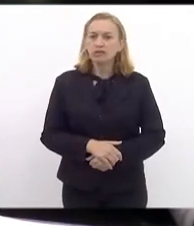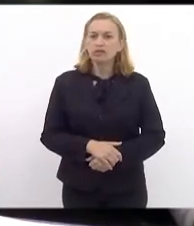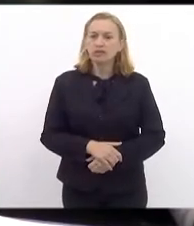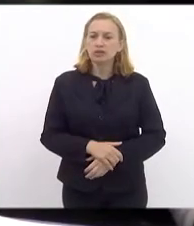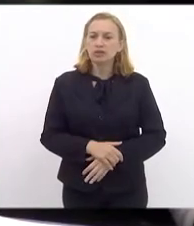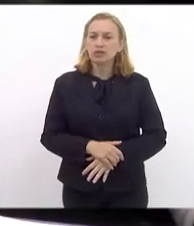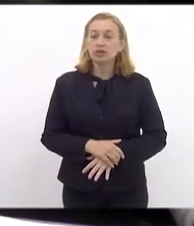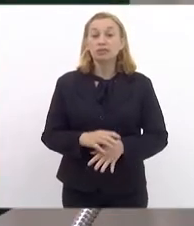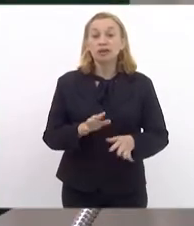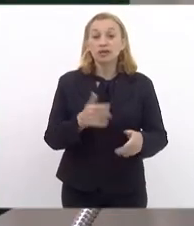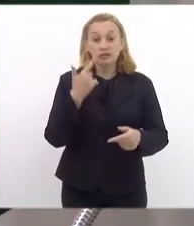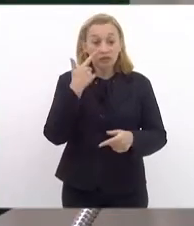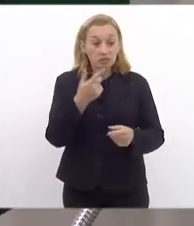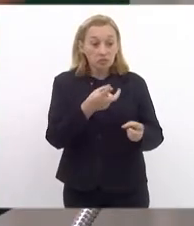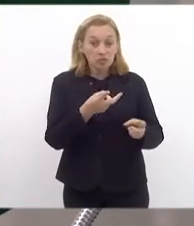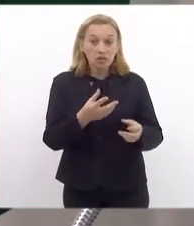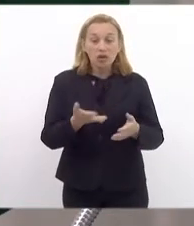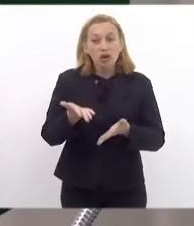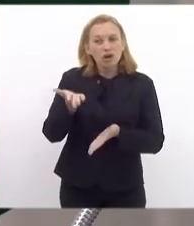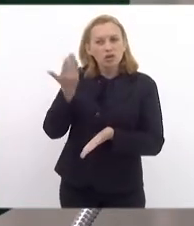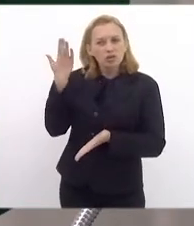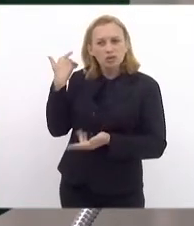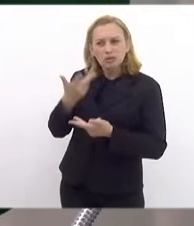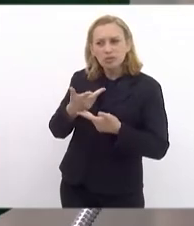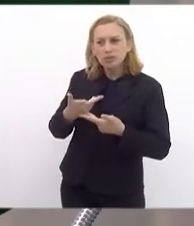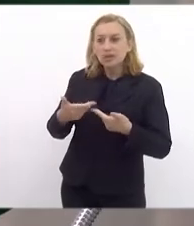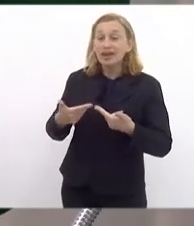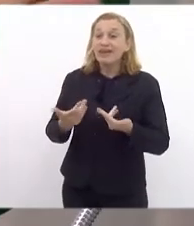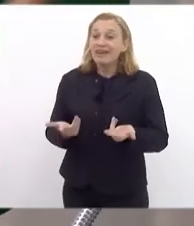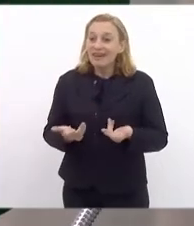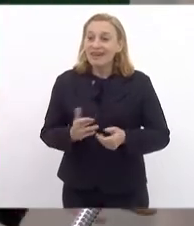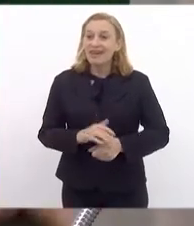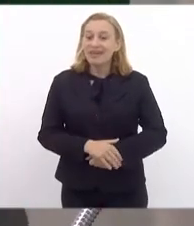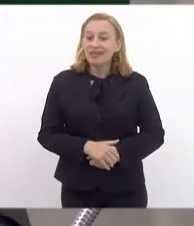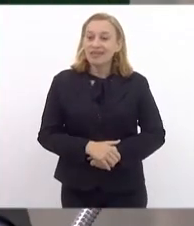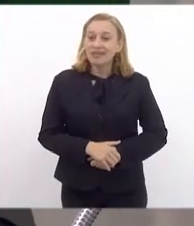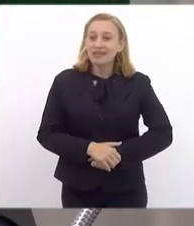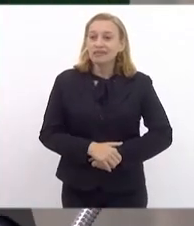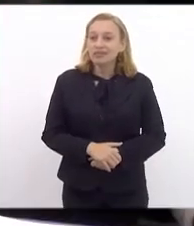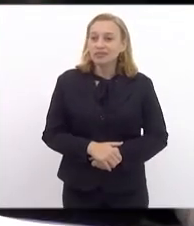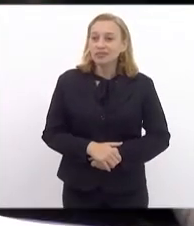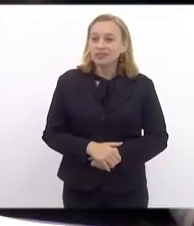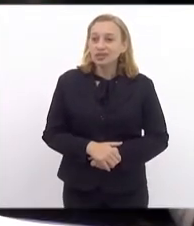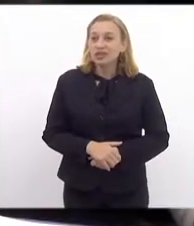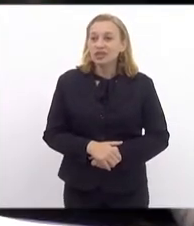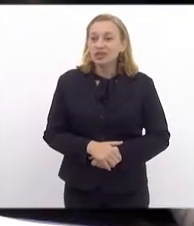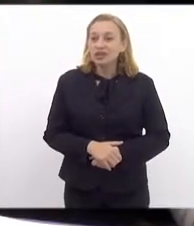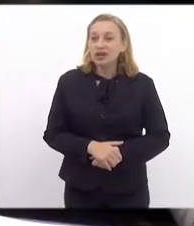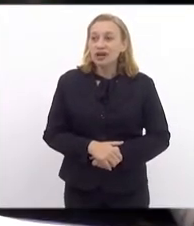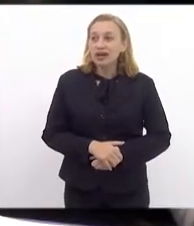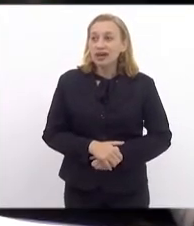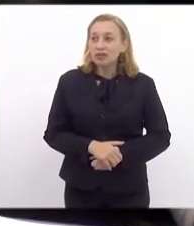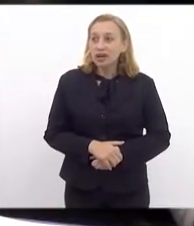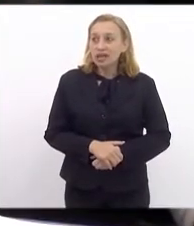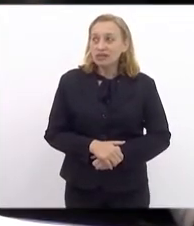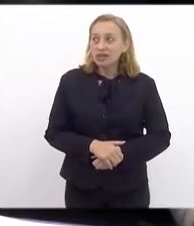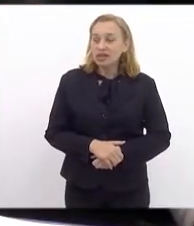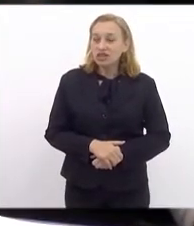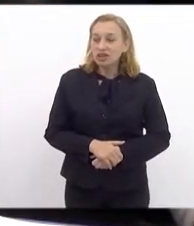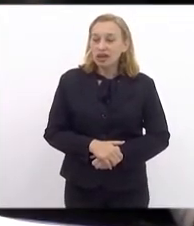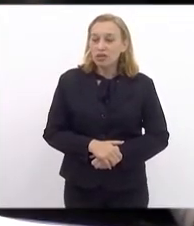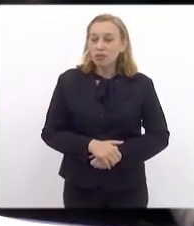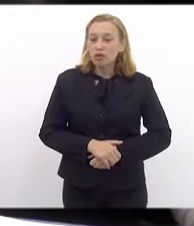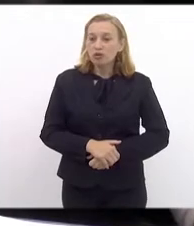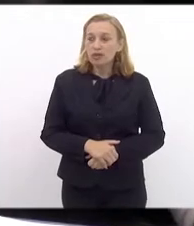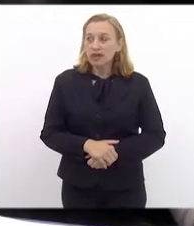não mas necessariamente ele pode existir ou não porque quando eu entrar e ligou nem ligou Deputado se o